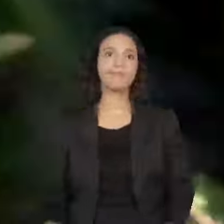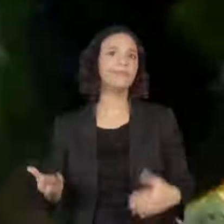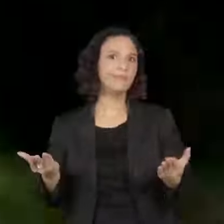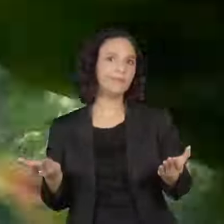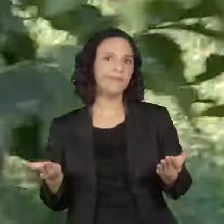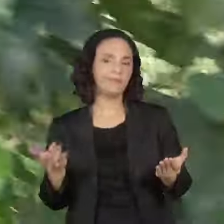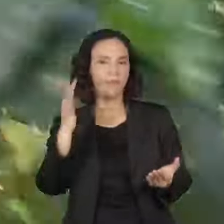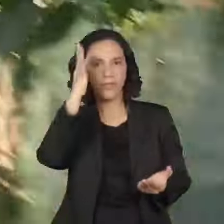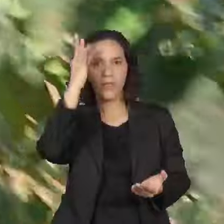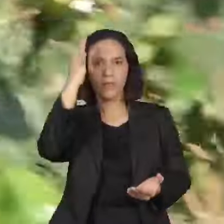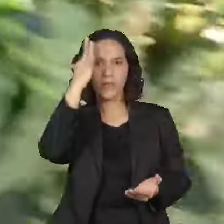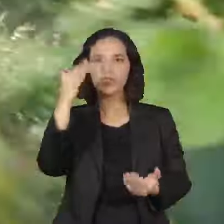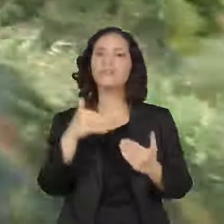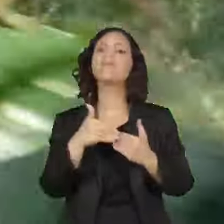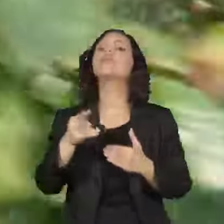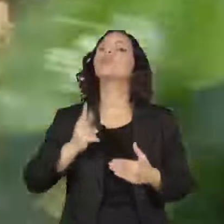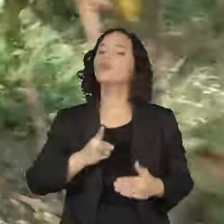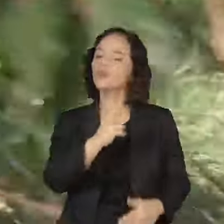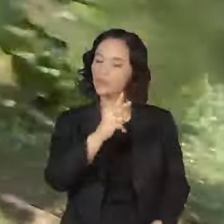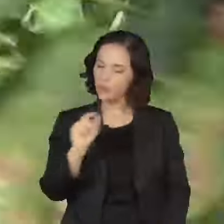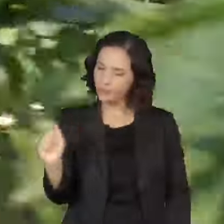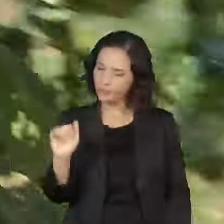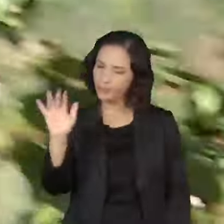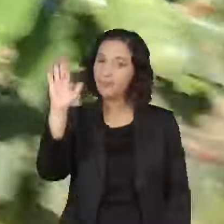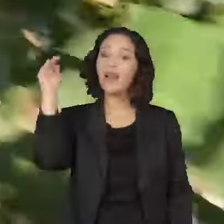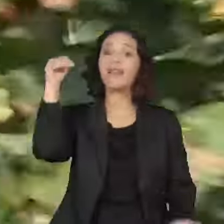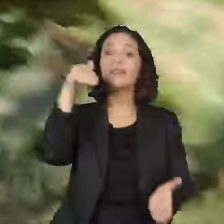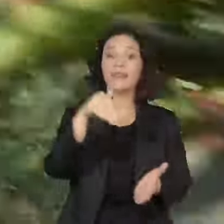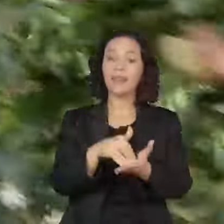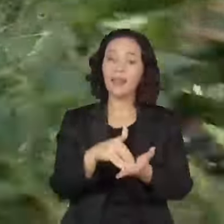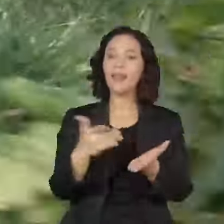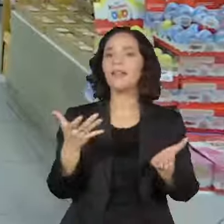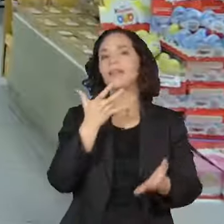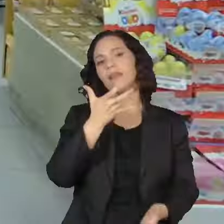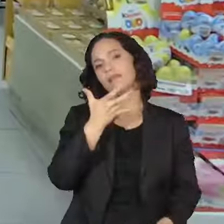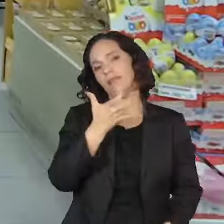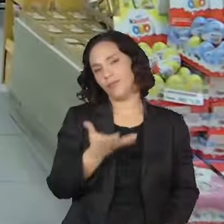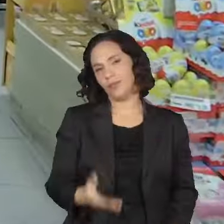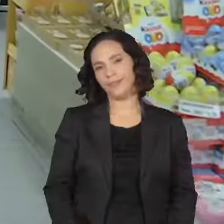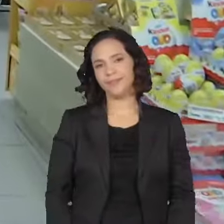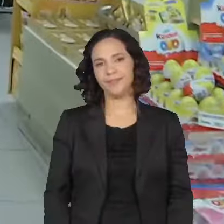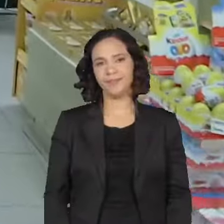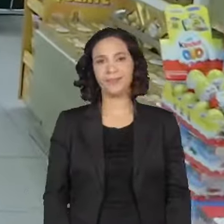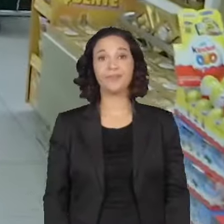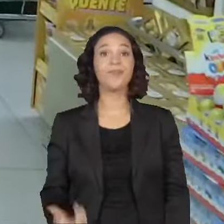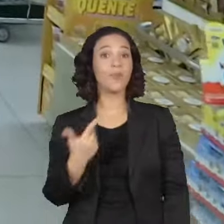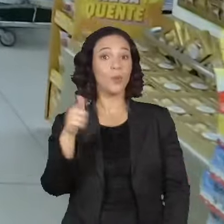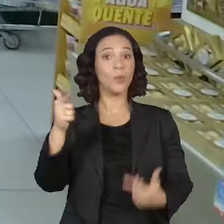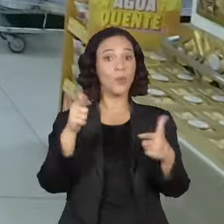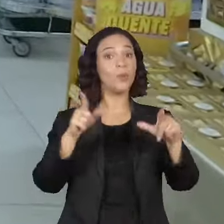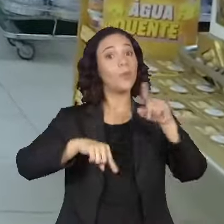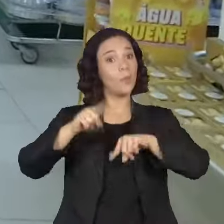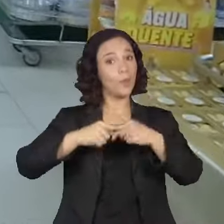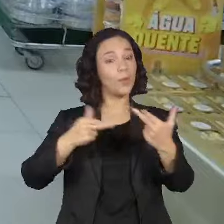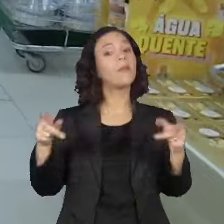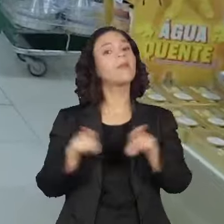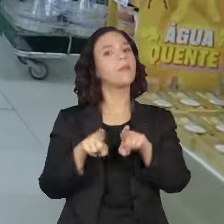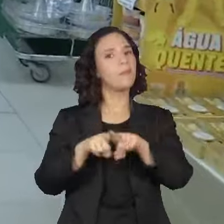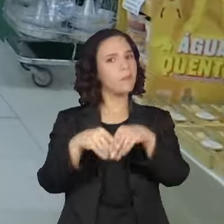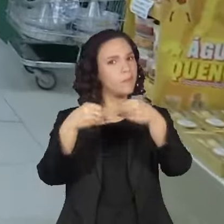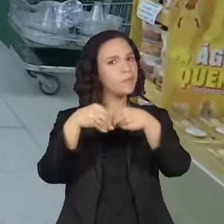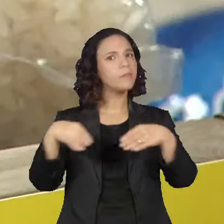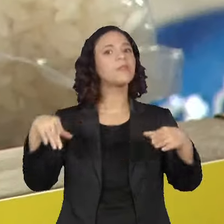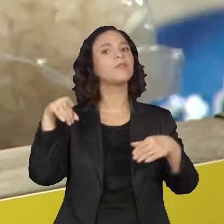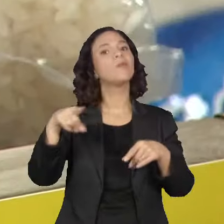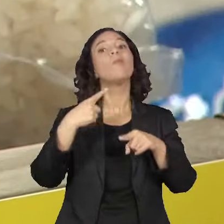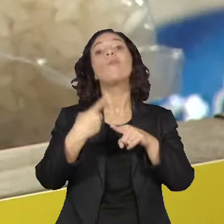que ainda continue em alta até o final deste ano, pelo menos. Outros produtos também estão sendo prejudicados